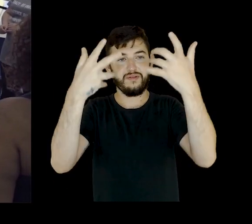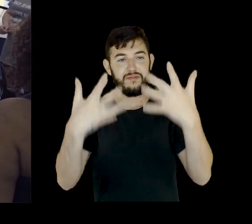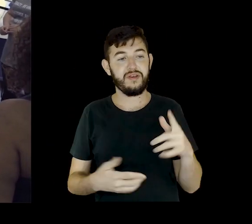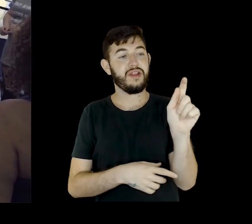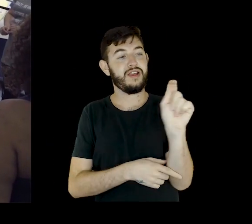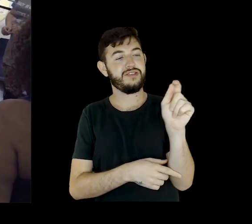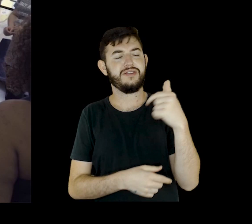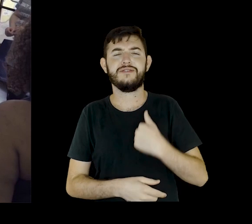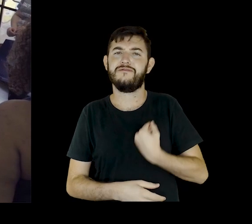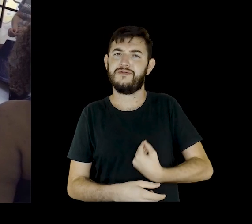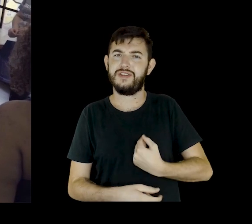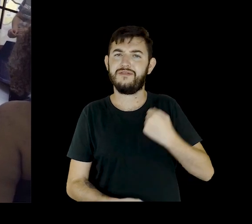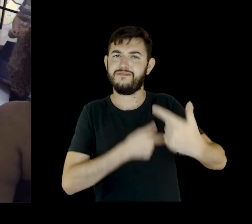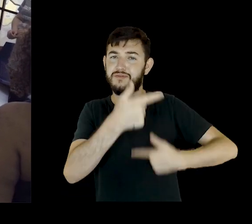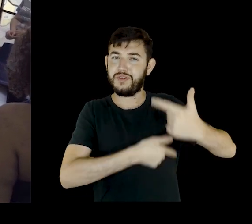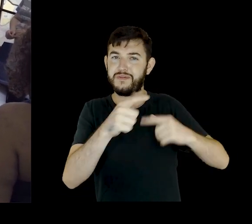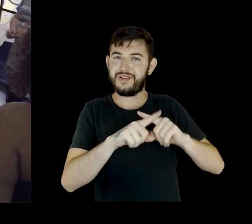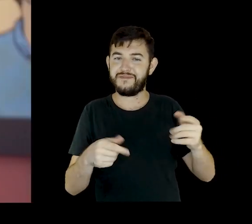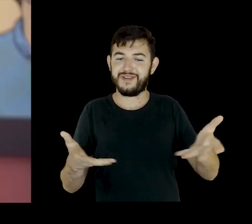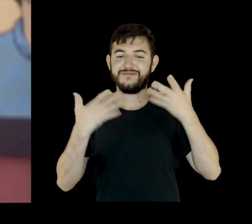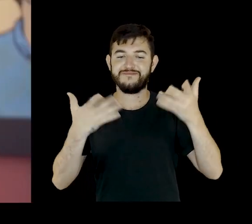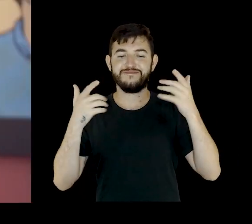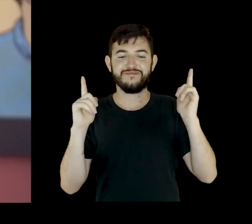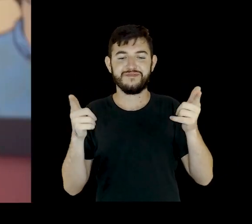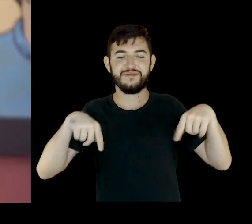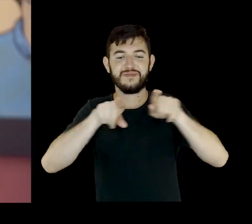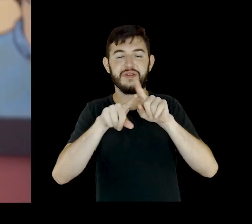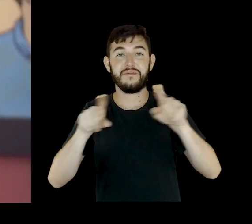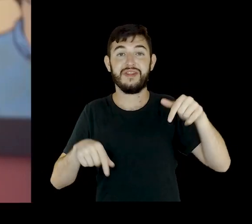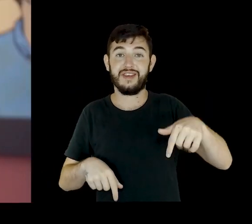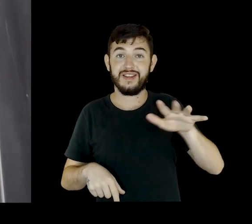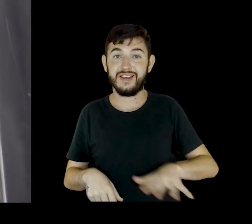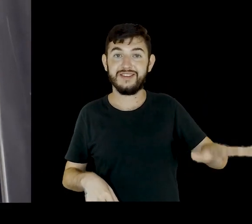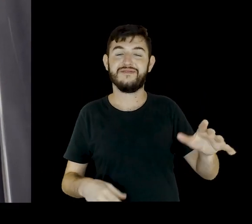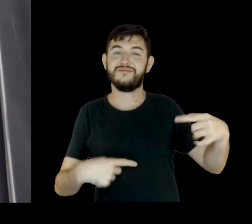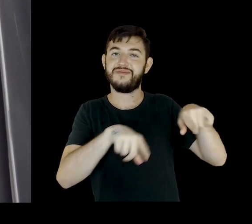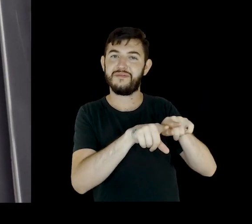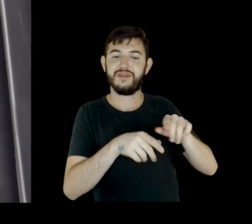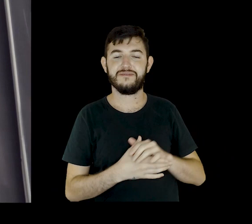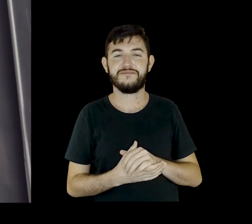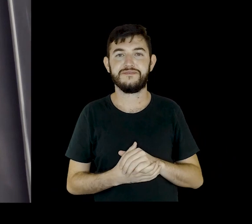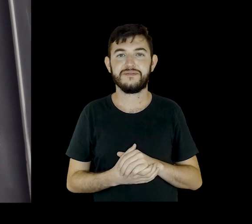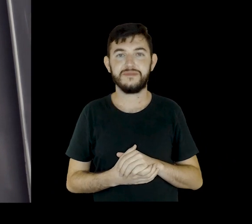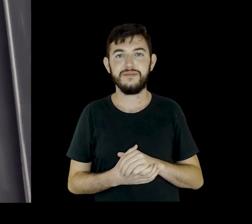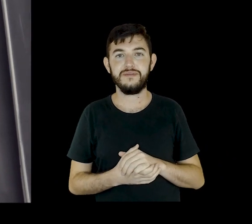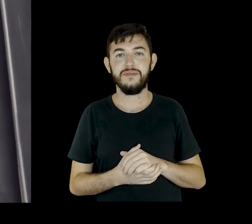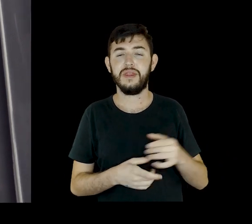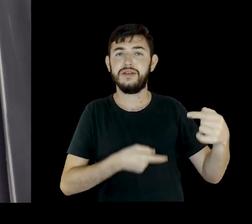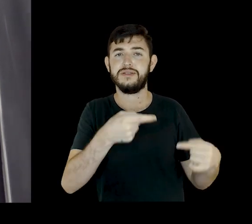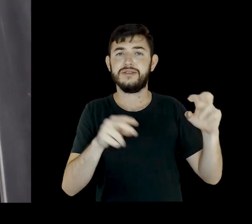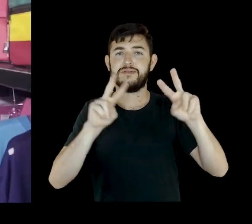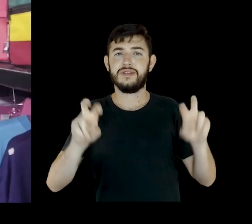da agência, eu também tô trabalhando e tô me divertindo aqui também. Discutir a questão da segregação